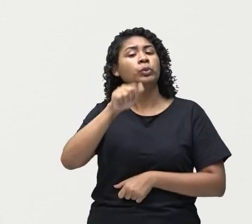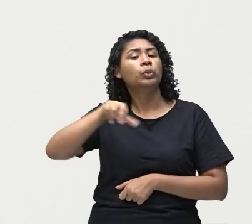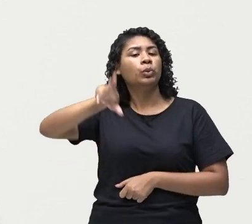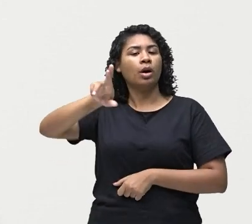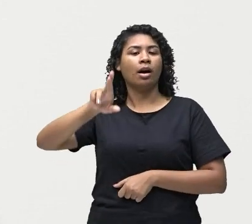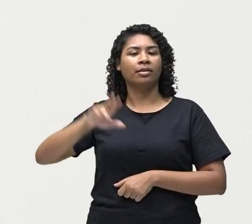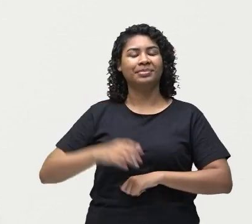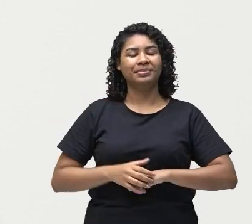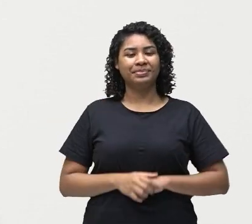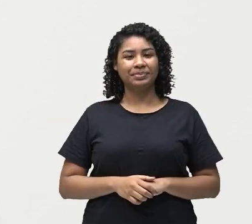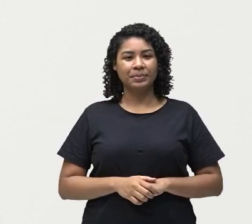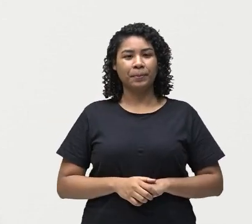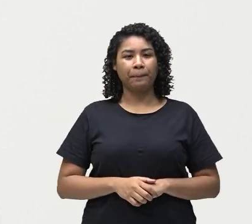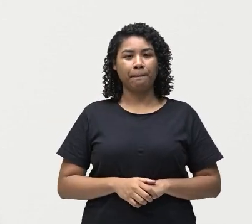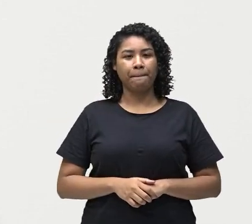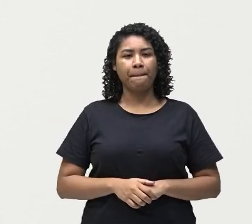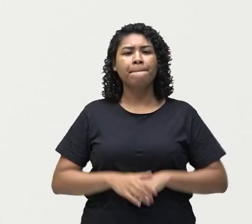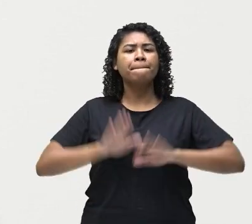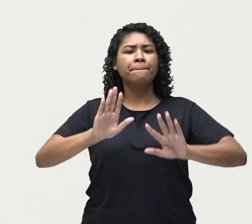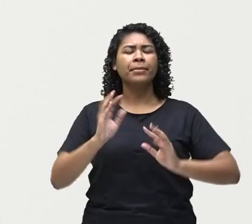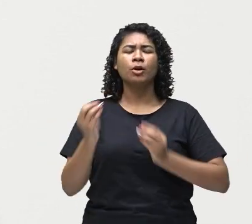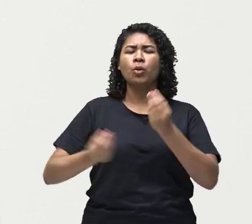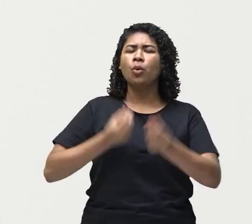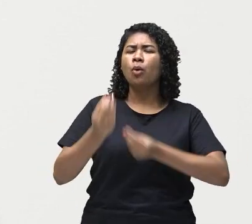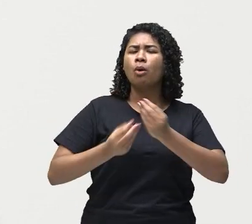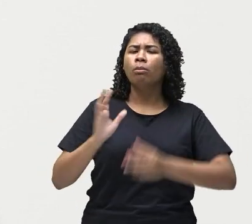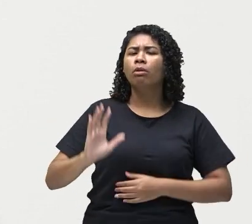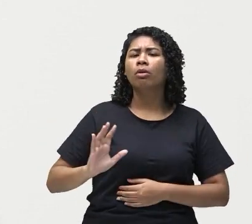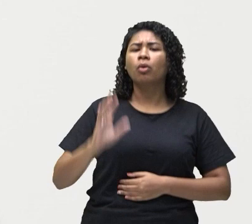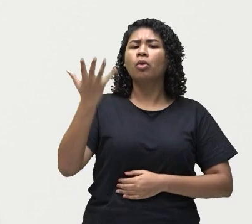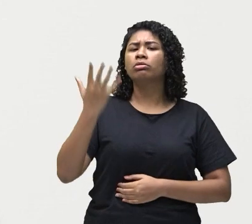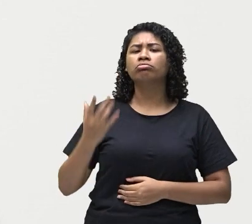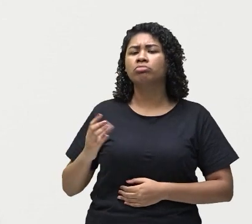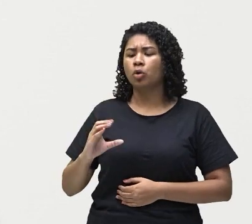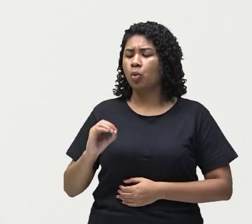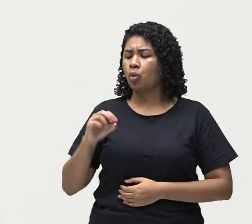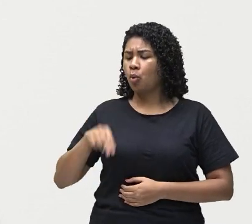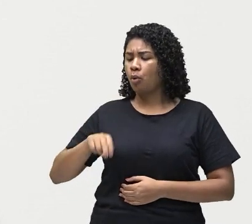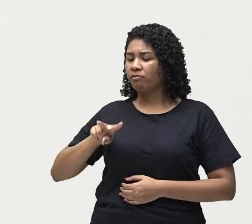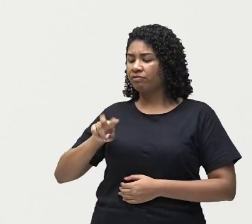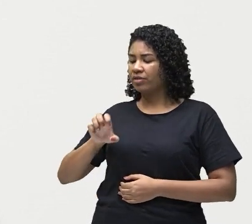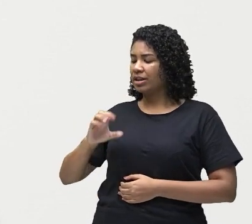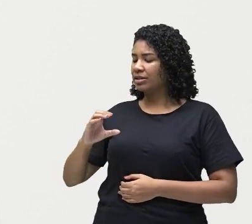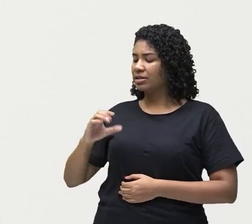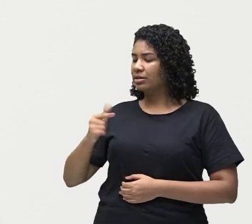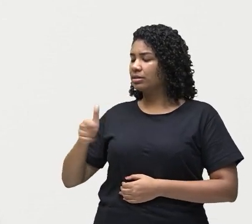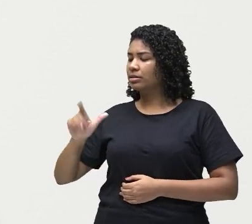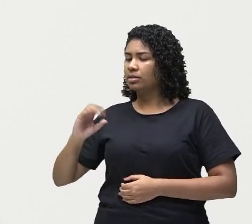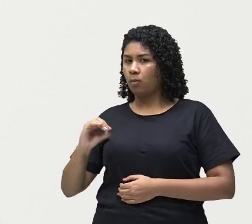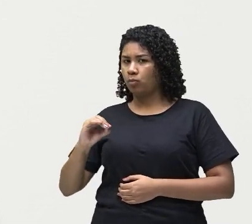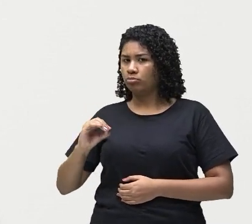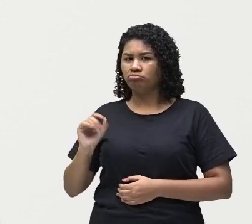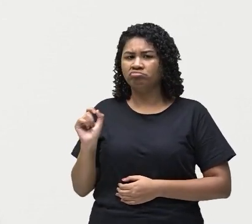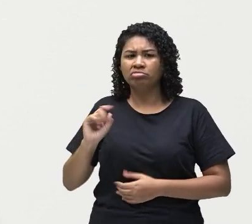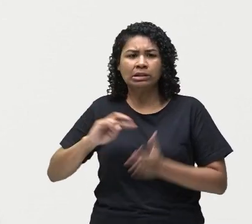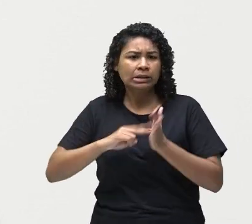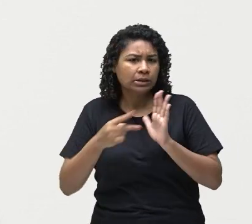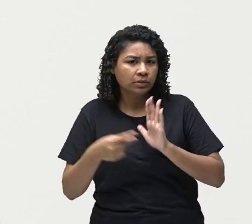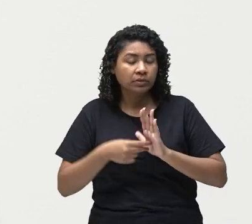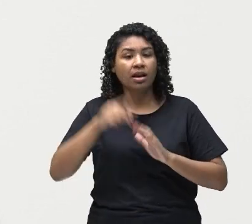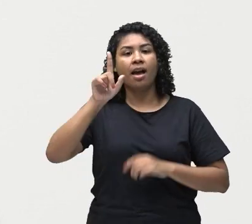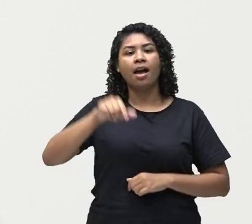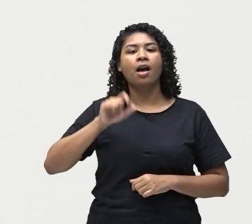correntes que acontecem e como é que se forma as correntes de convecção elas se formam em razão da diferença de